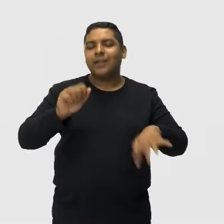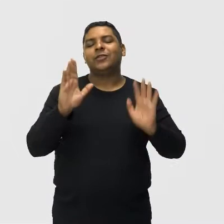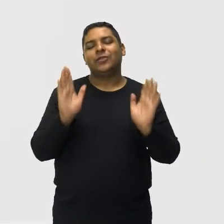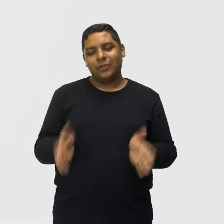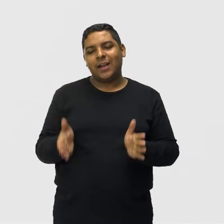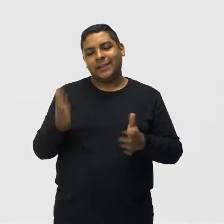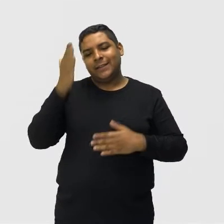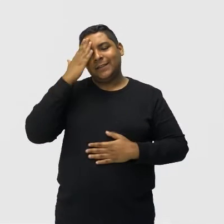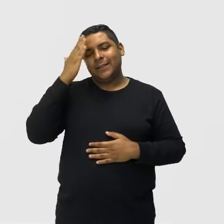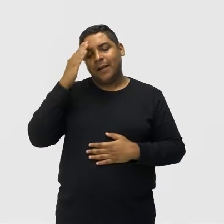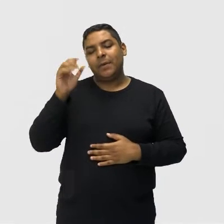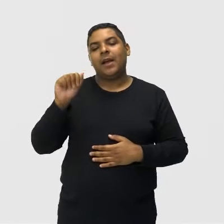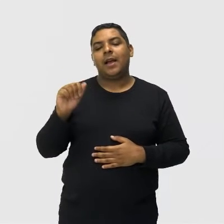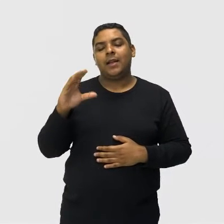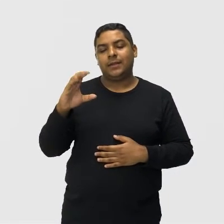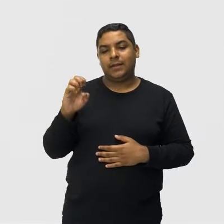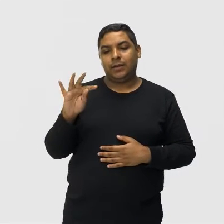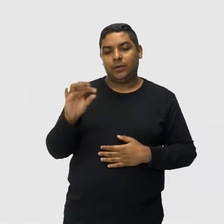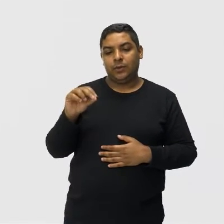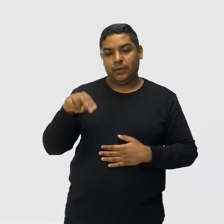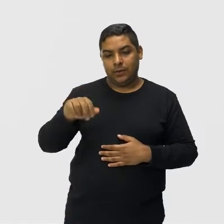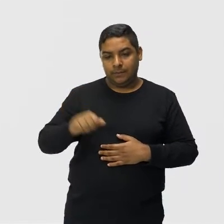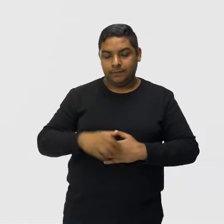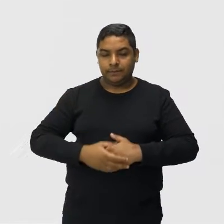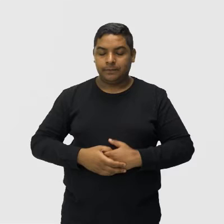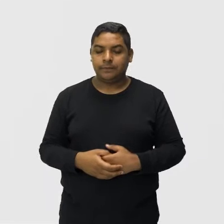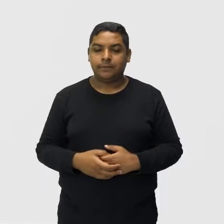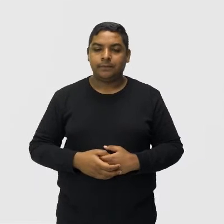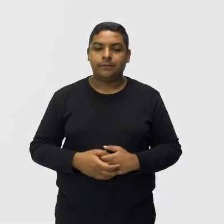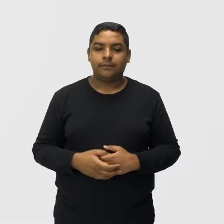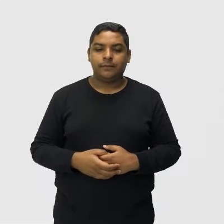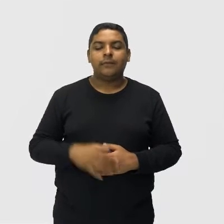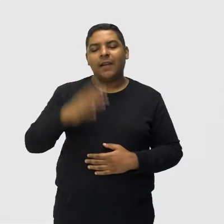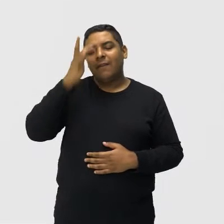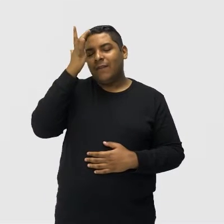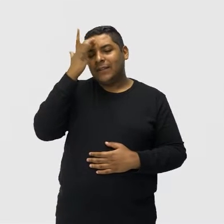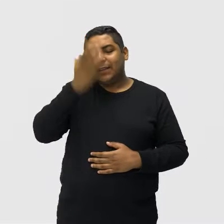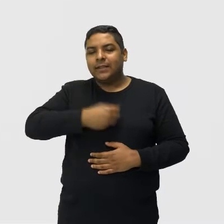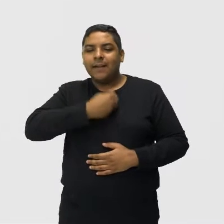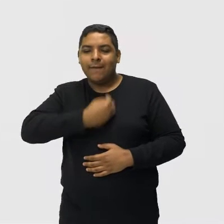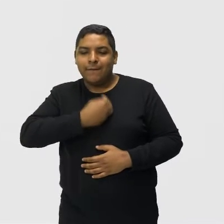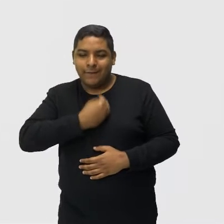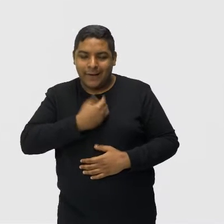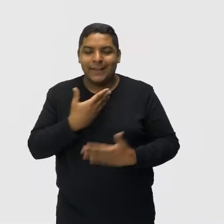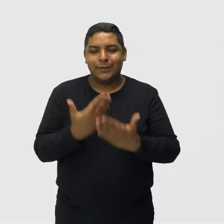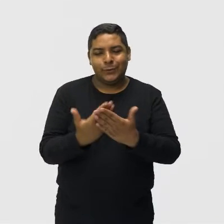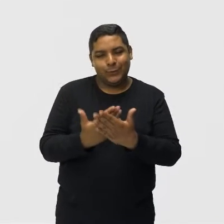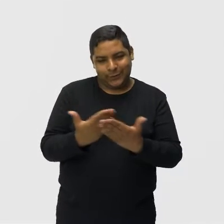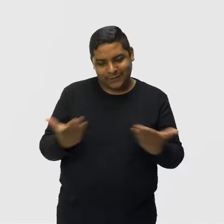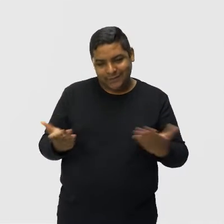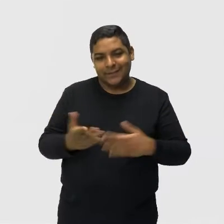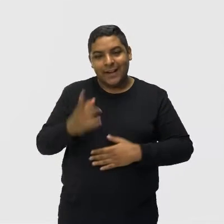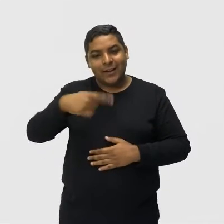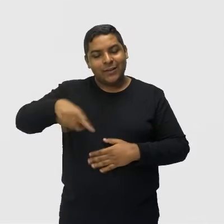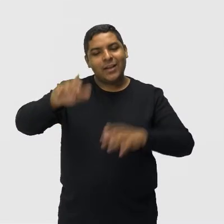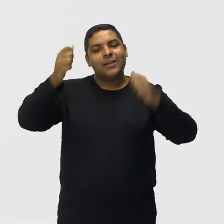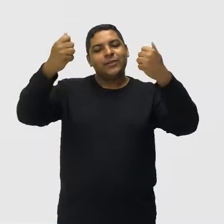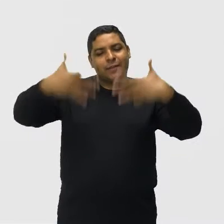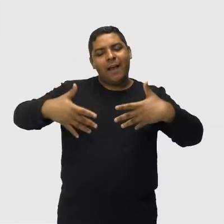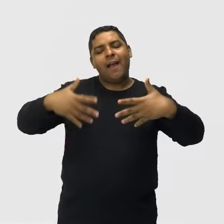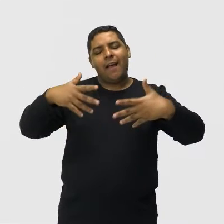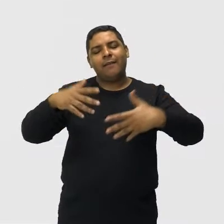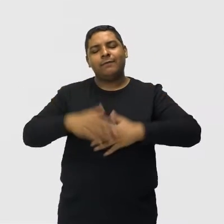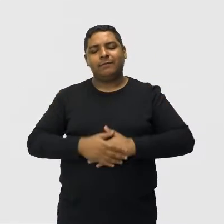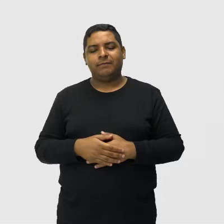classificar como uma cetona, tá bom? Então, facilita bastante a vida da gente, porque nós já vimos alguns